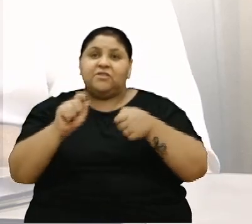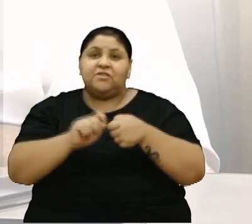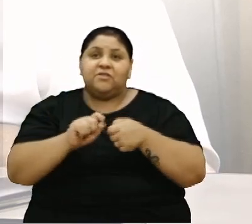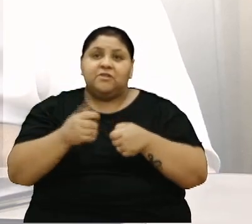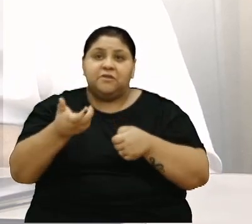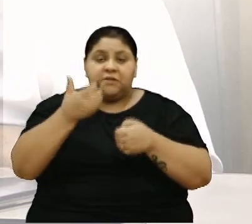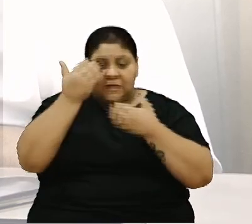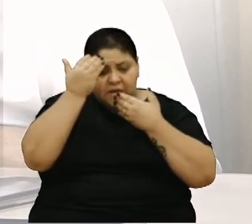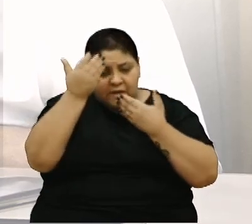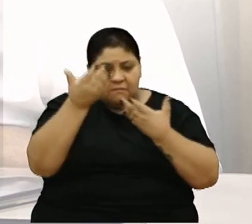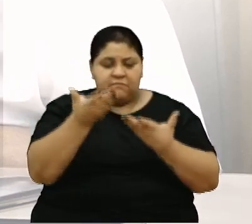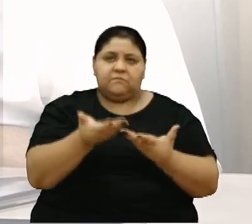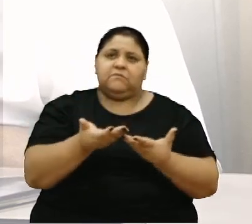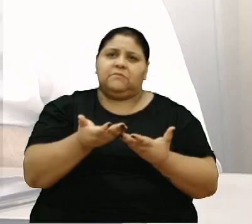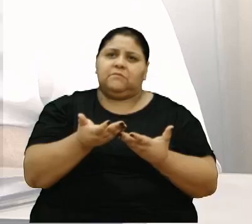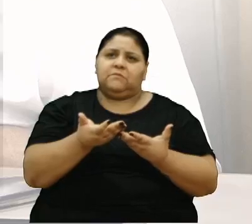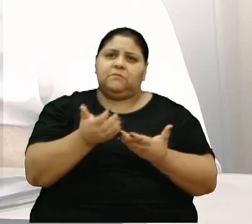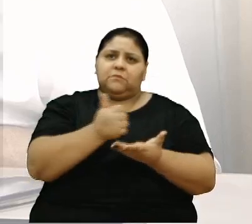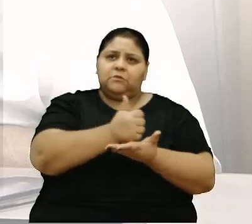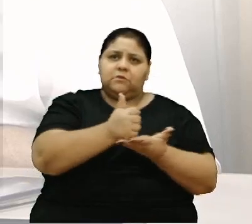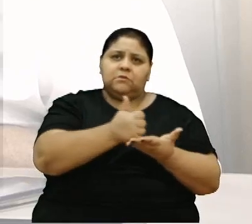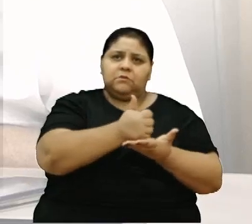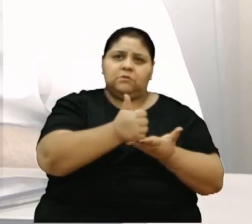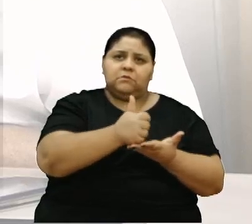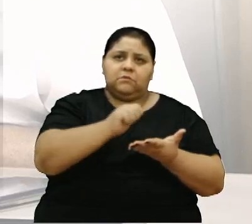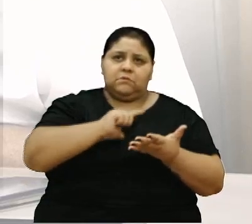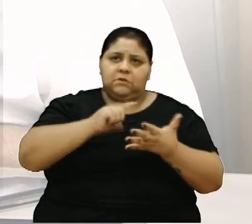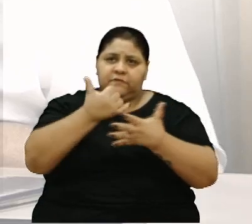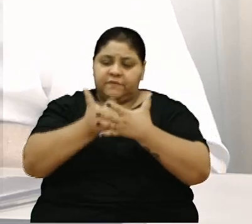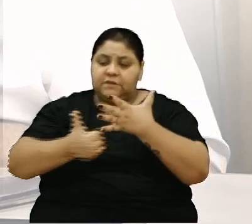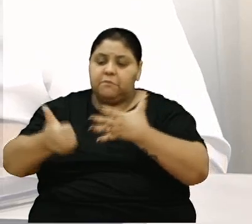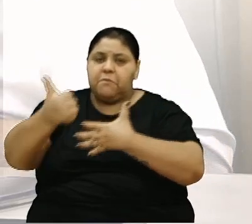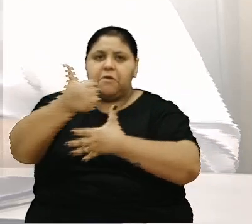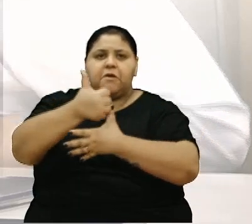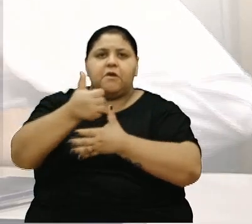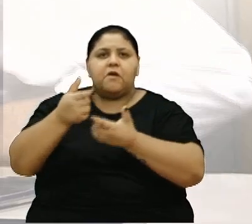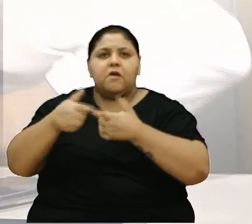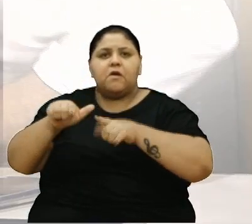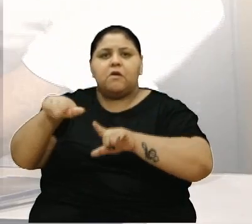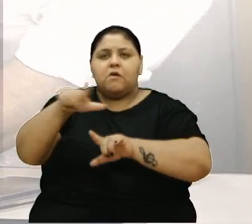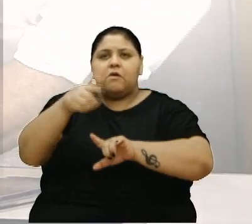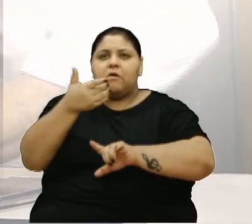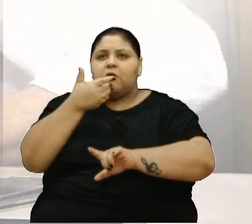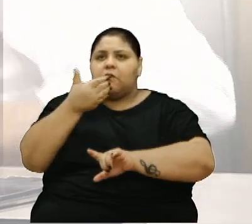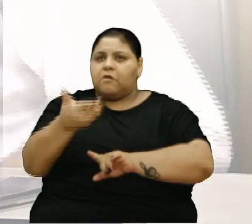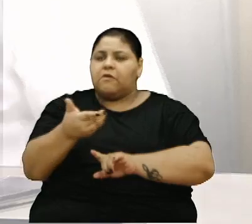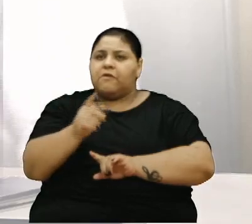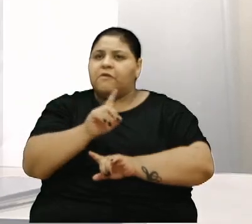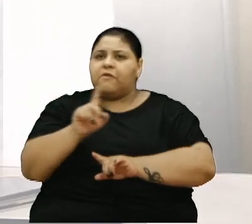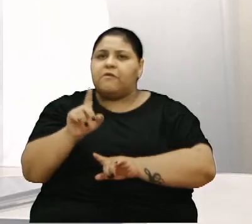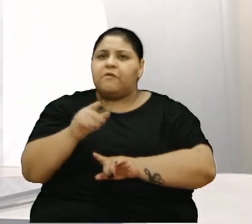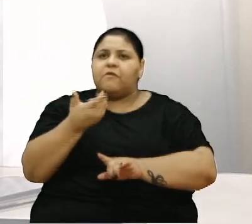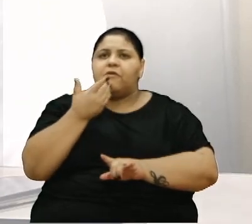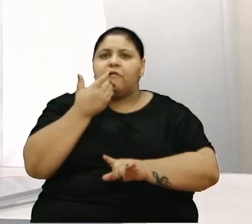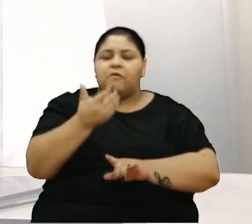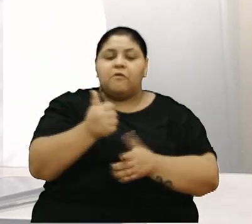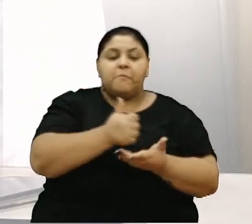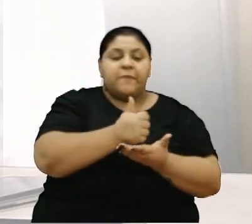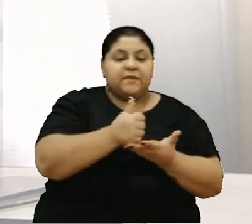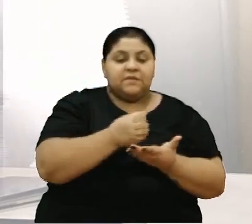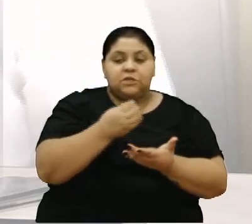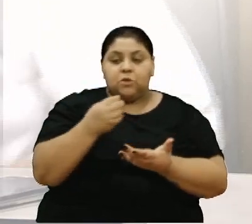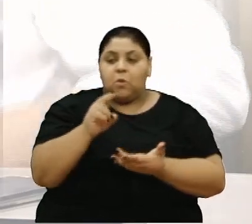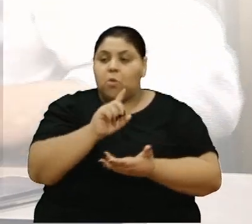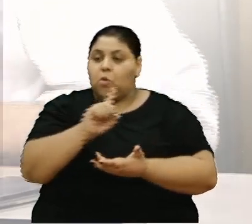agradecer ao senhor, que por ser da base teve esse privilégio. Mas quando a gente faz pedido, a gente não faz pedido olhando se é da base ou se não